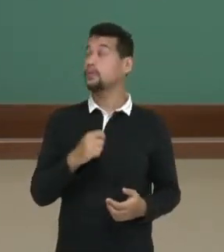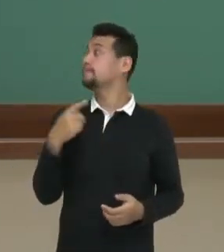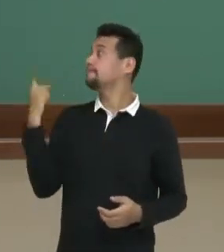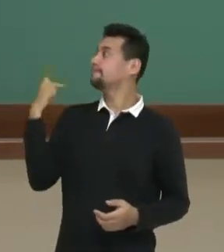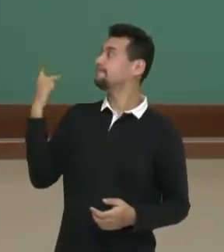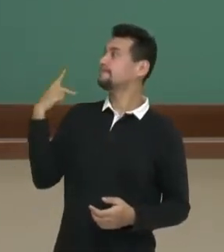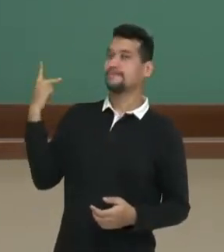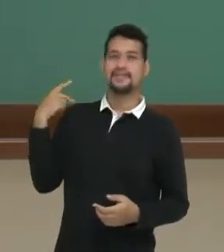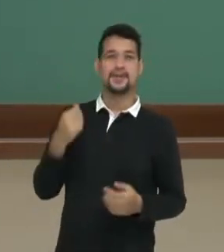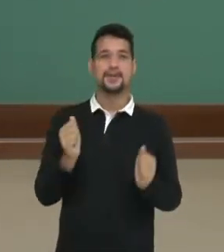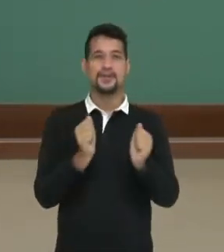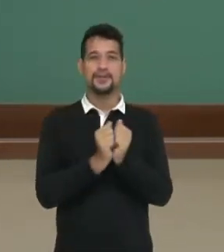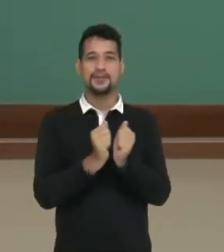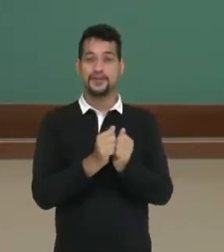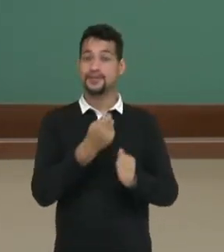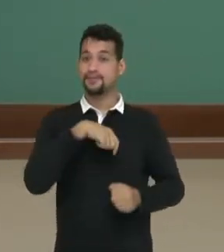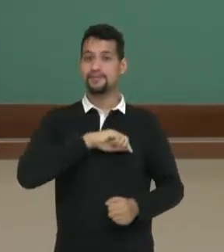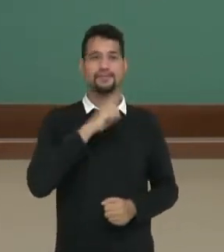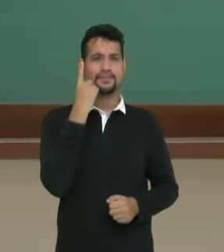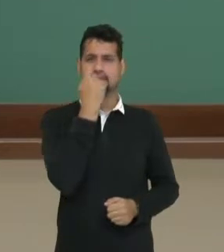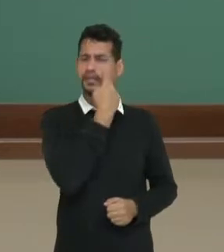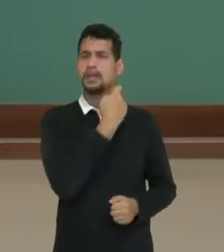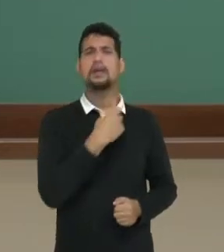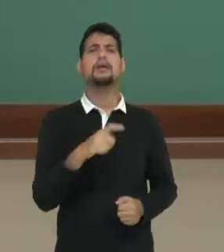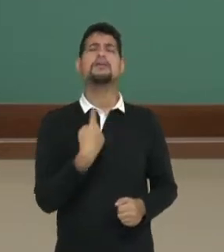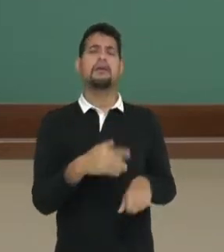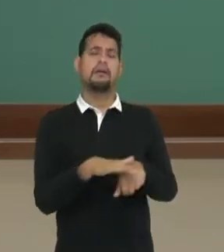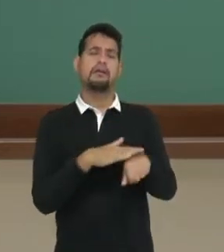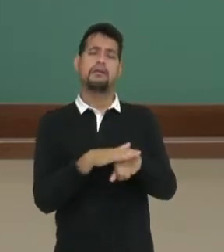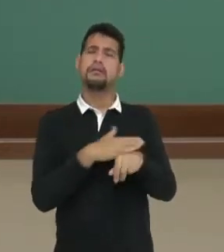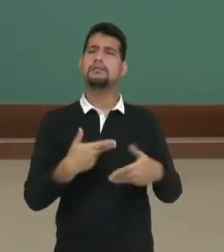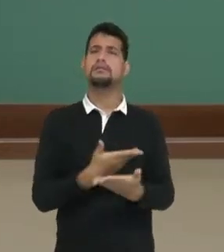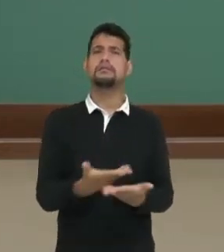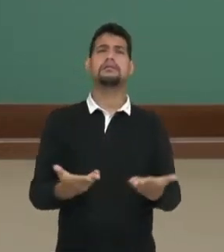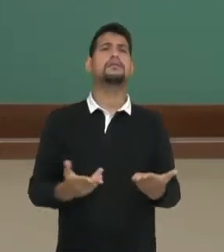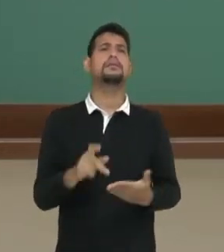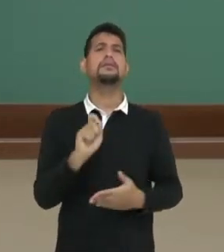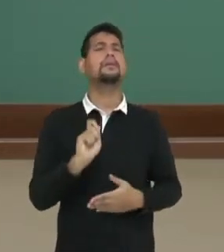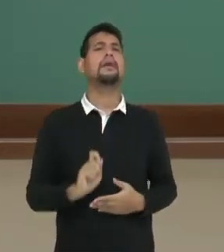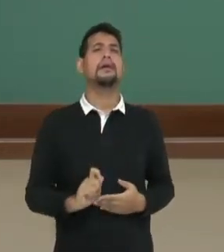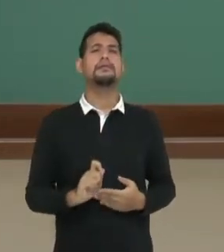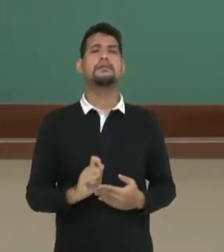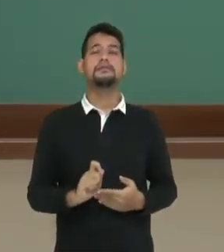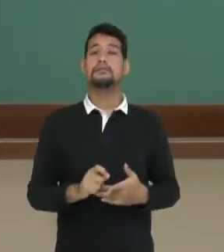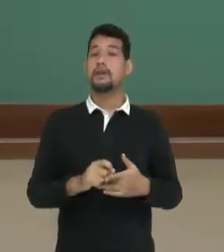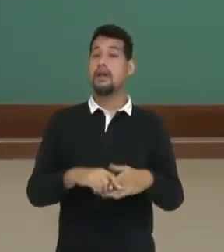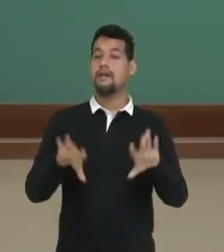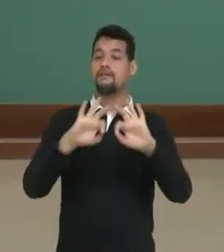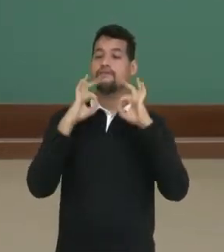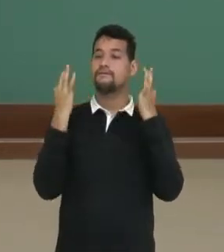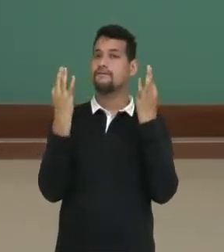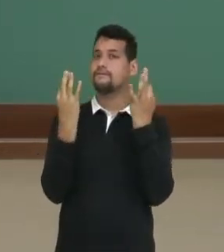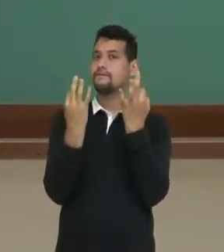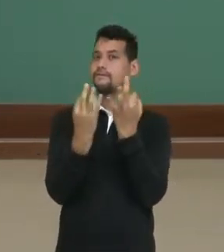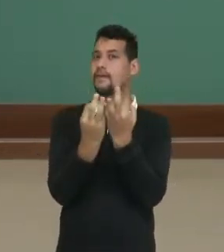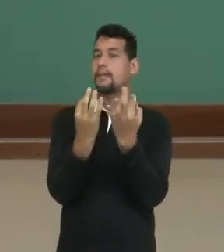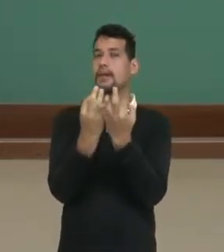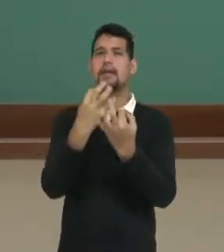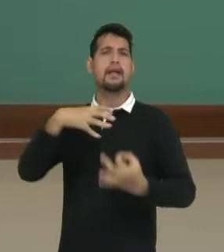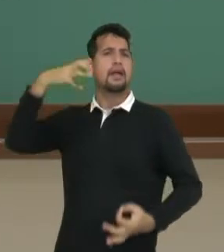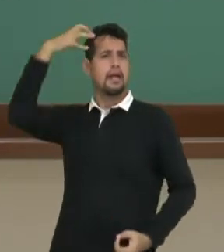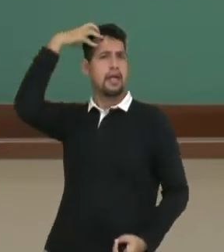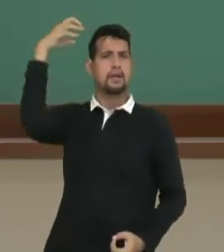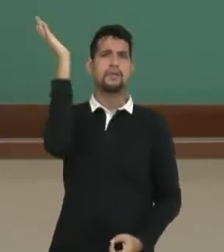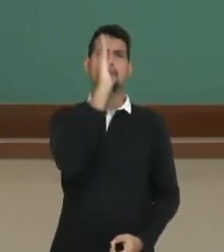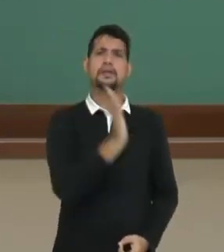nosso intérprete, e juntos vamos conversar com vocês sobre a família real no Brasil, né? Que tem aí